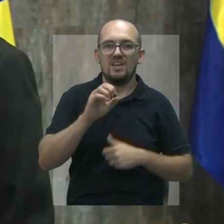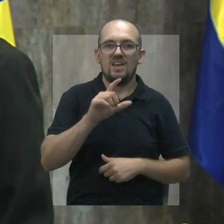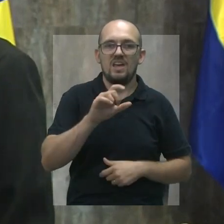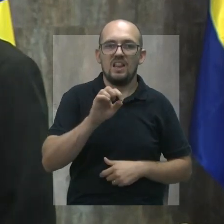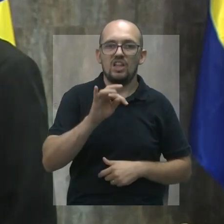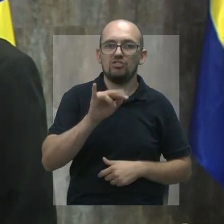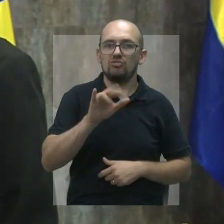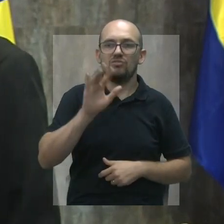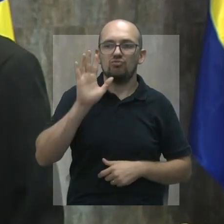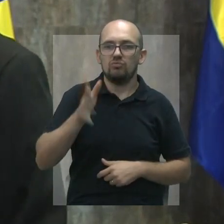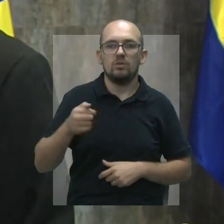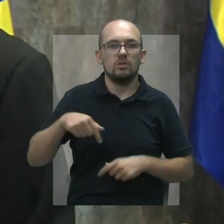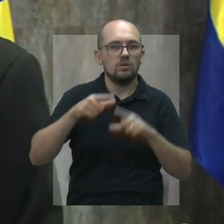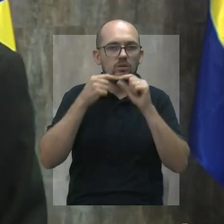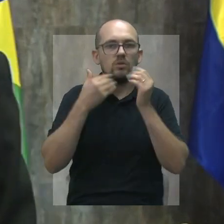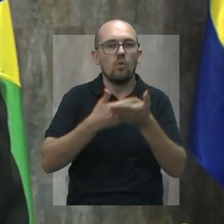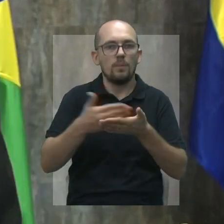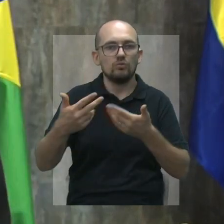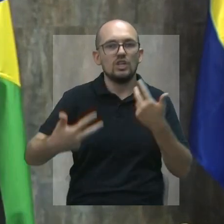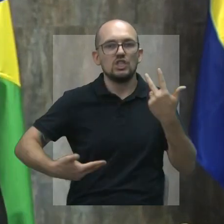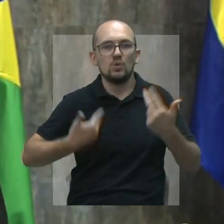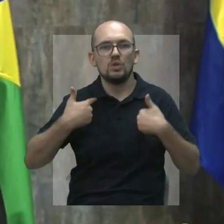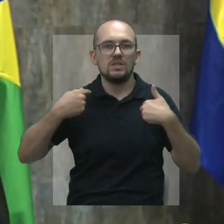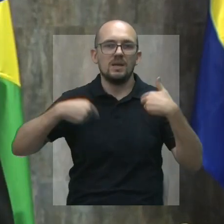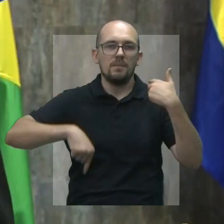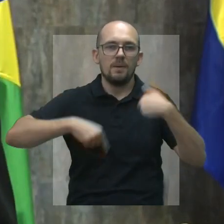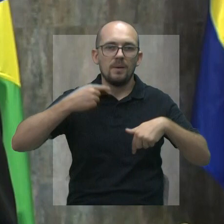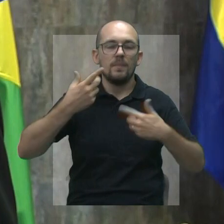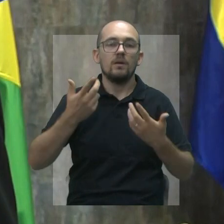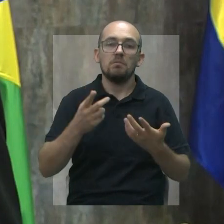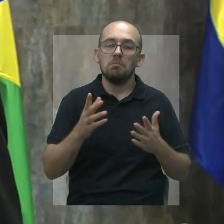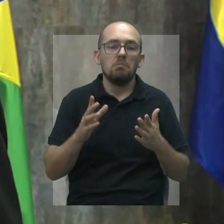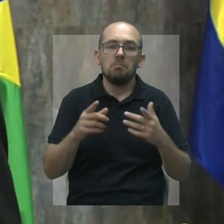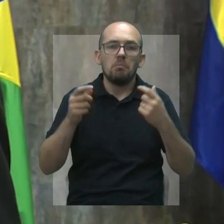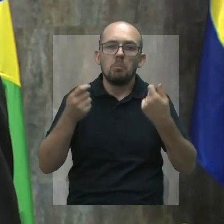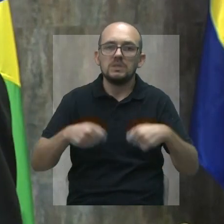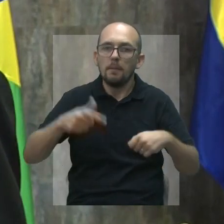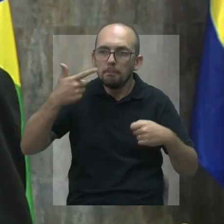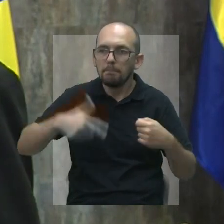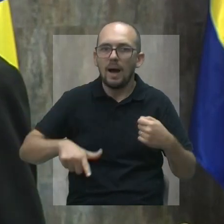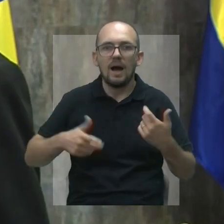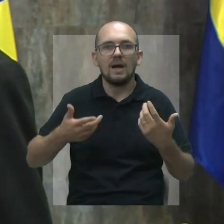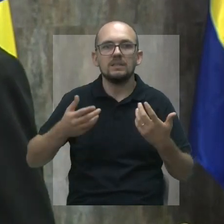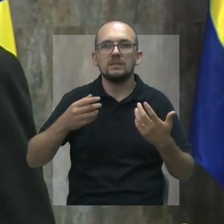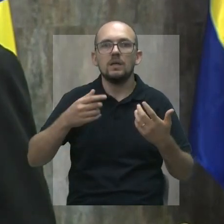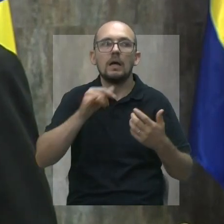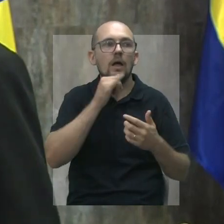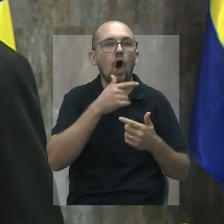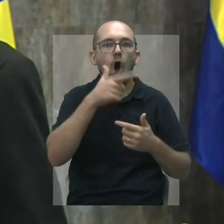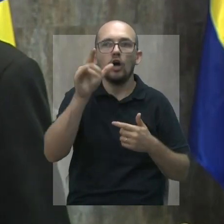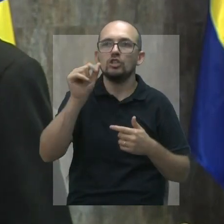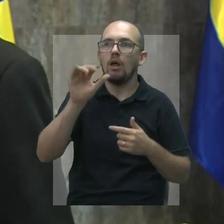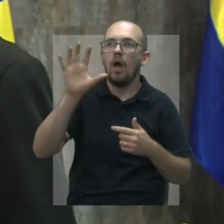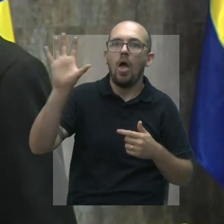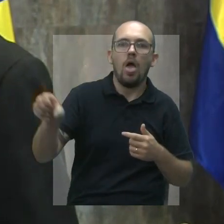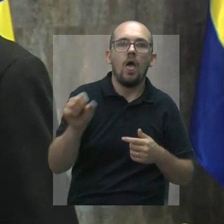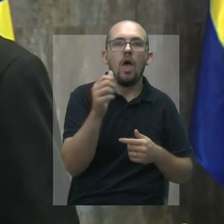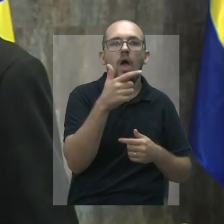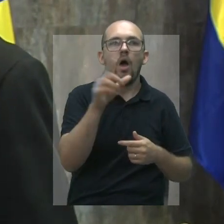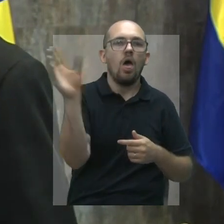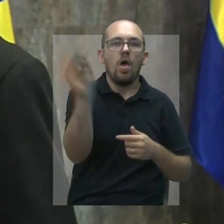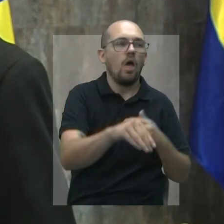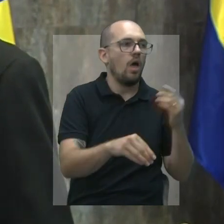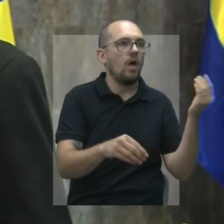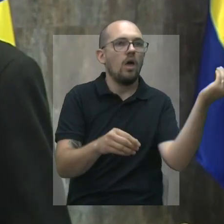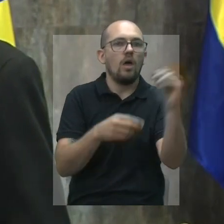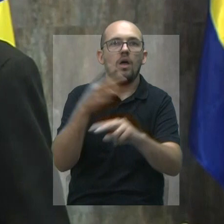uma realidade no município de Jaú e, portanto, não há necessidade de desfigurar, de descaracterizar